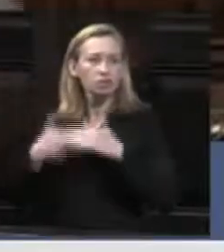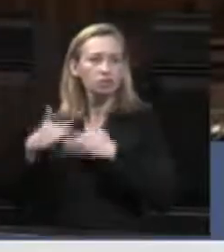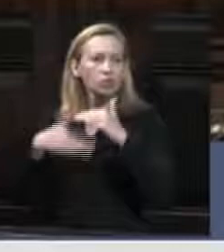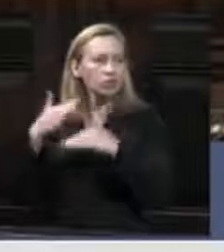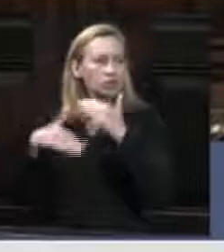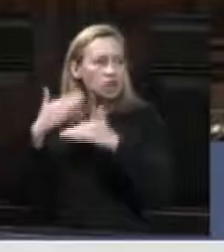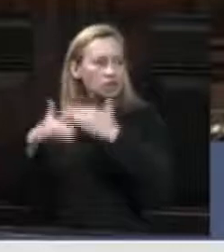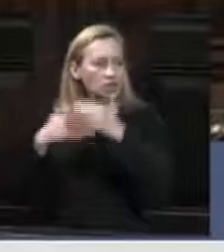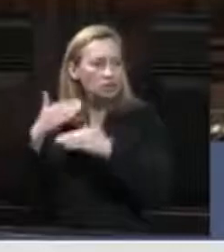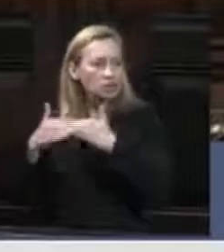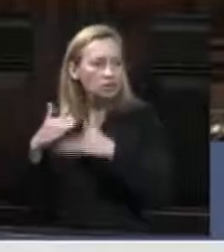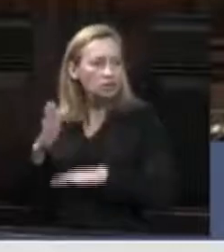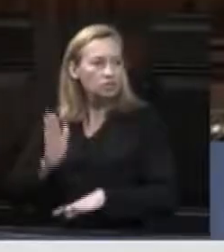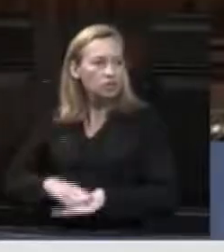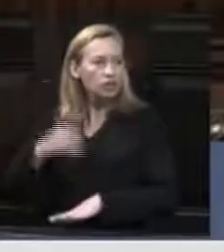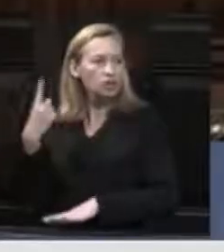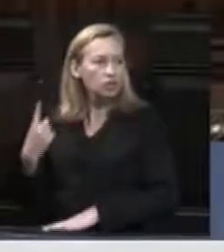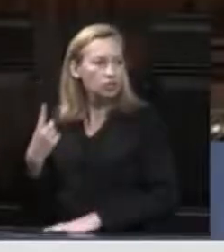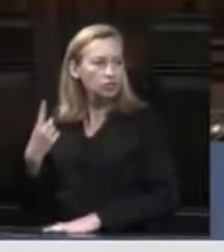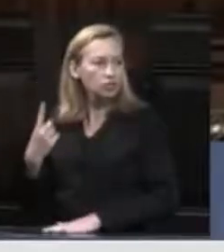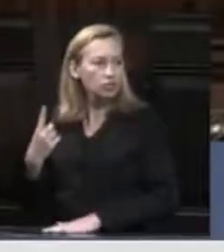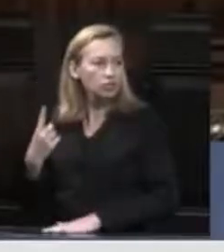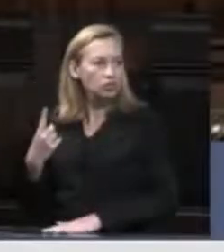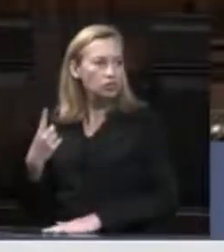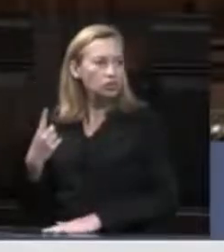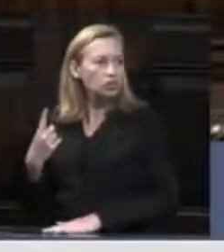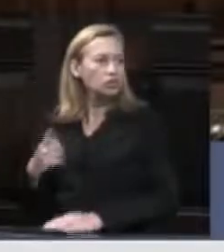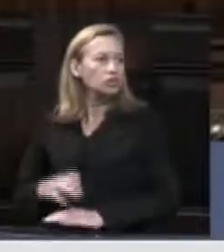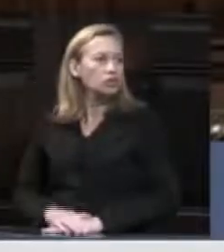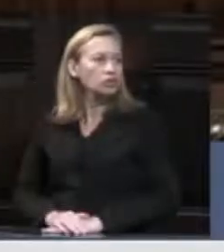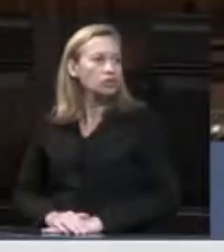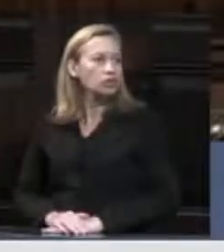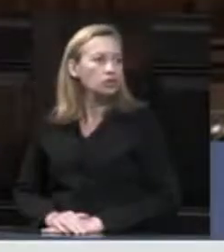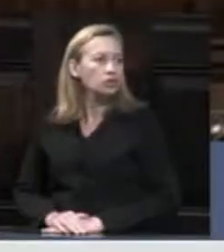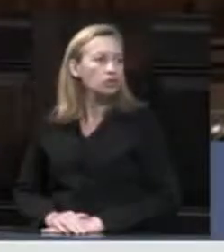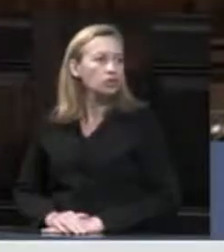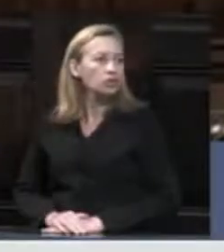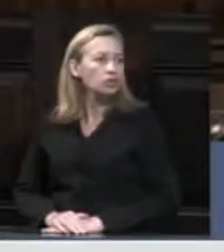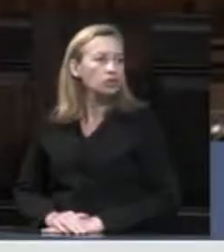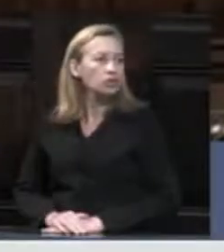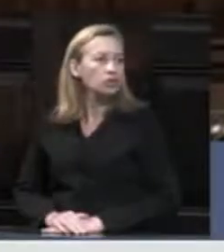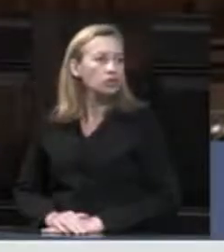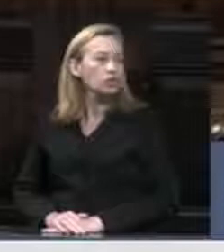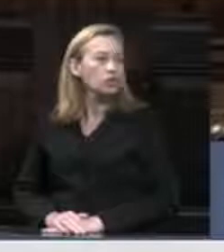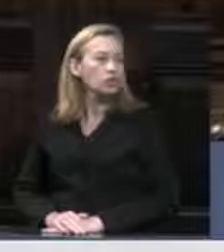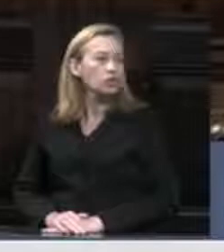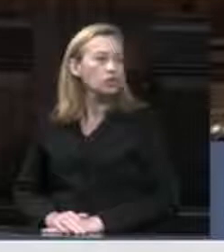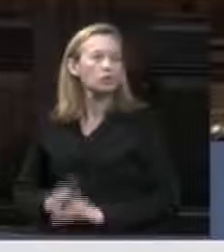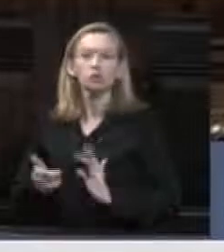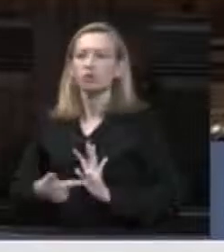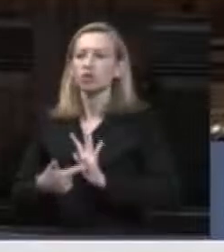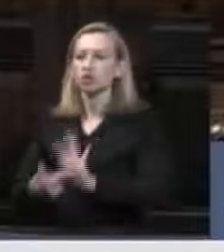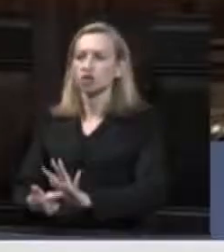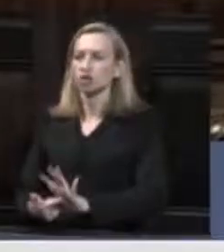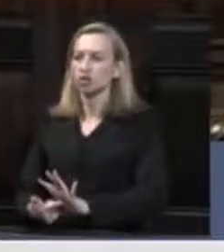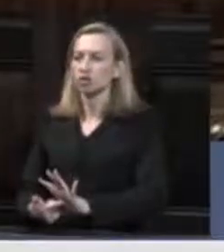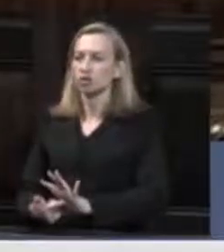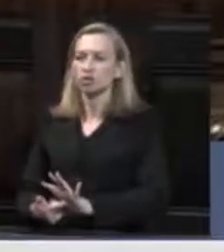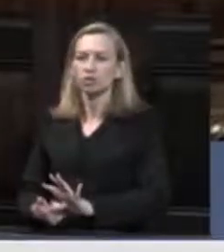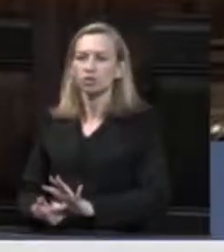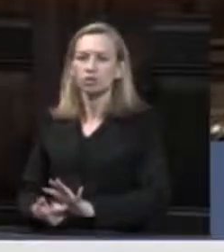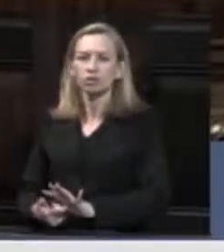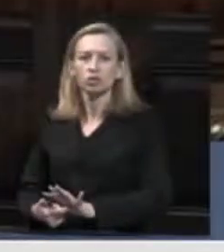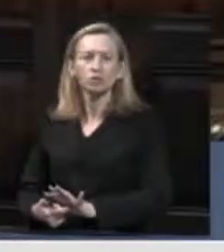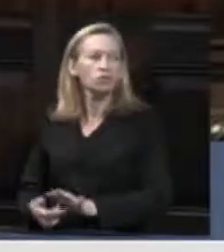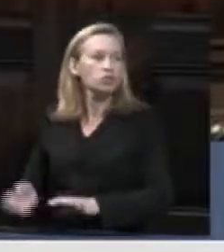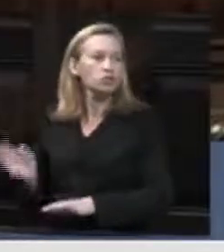persecutório, mais um, no quadro atual de pulverização completa do Estado Democrático de Direito no